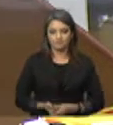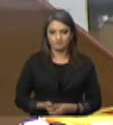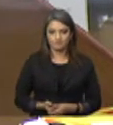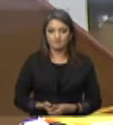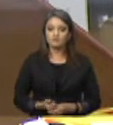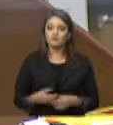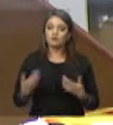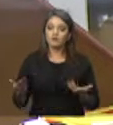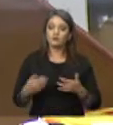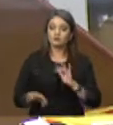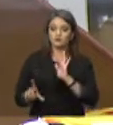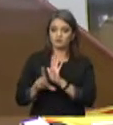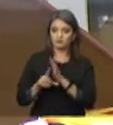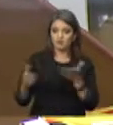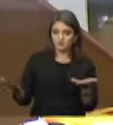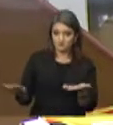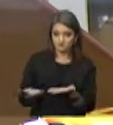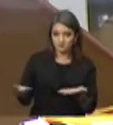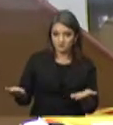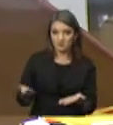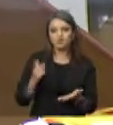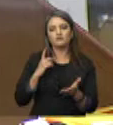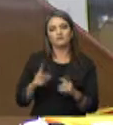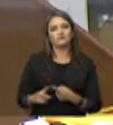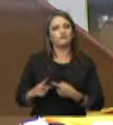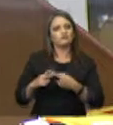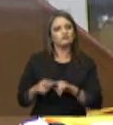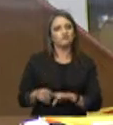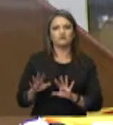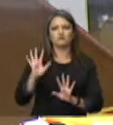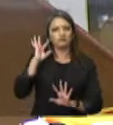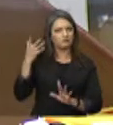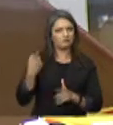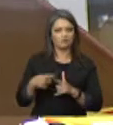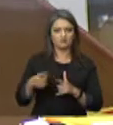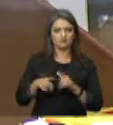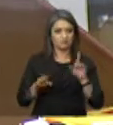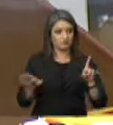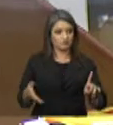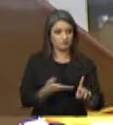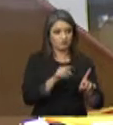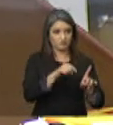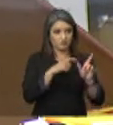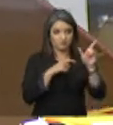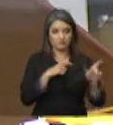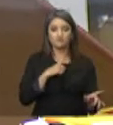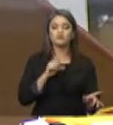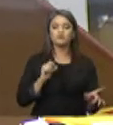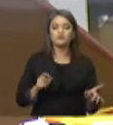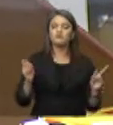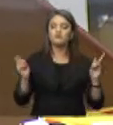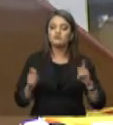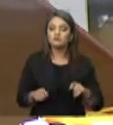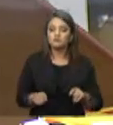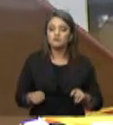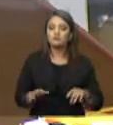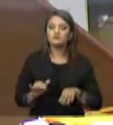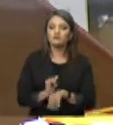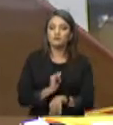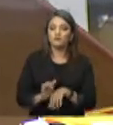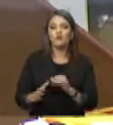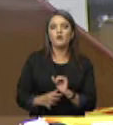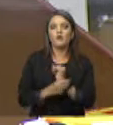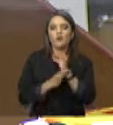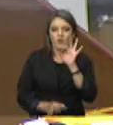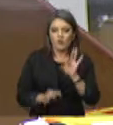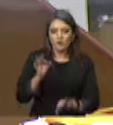o adoção da prescrição intercorrente corrige-se assim justiça porque o réu terá Na pior das hipóteses um mecanismo objetivo que